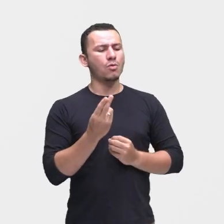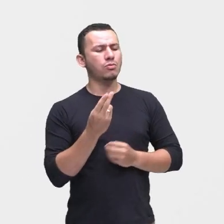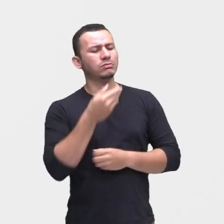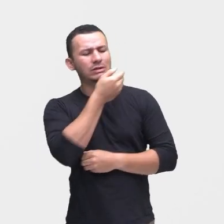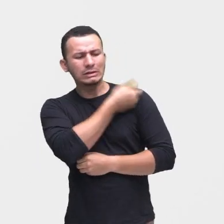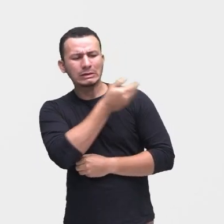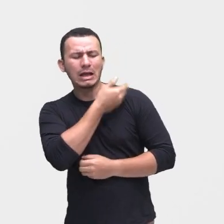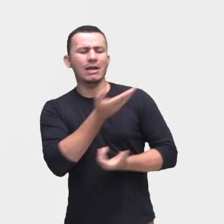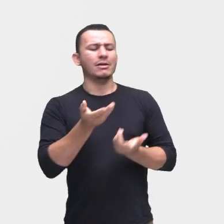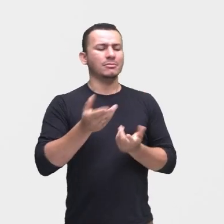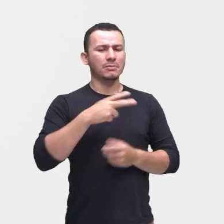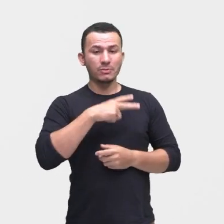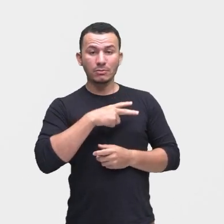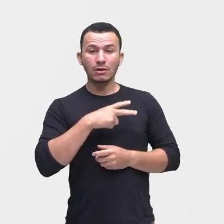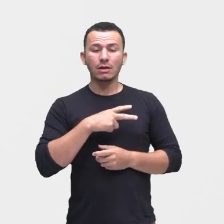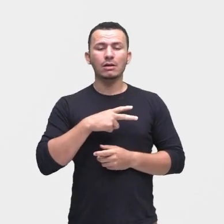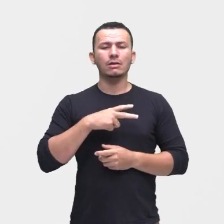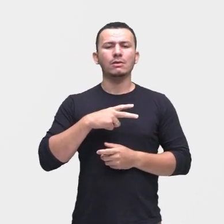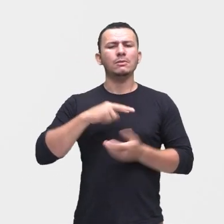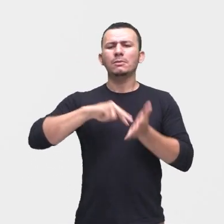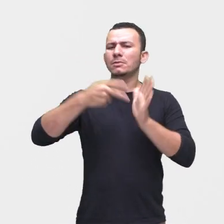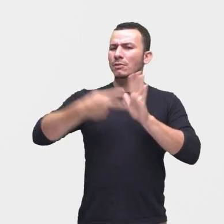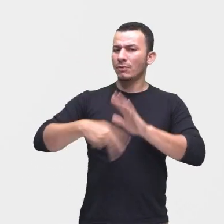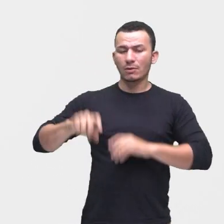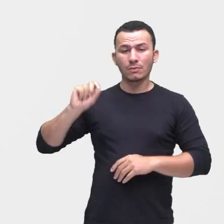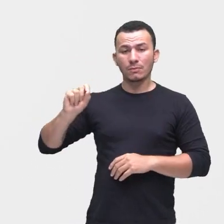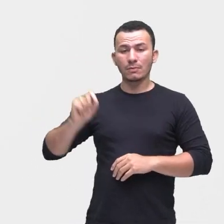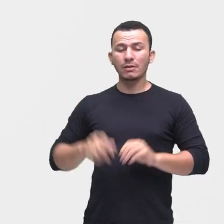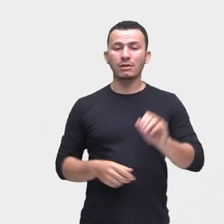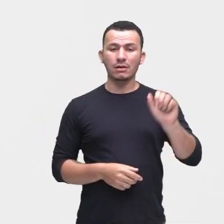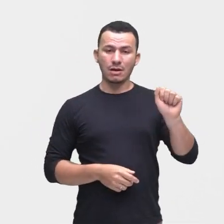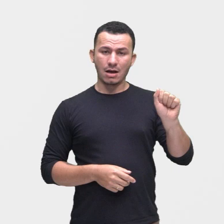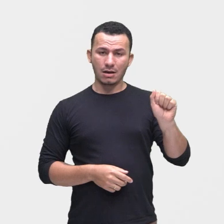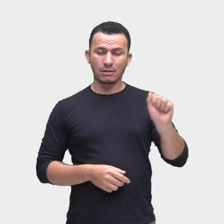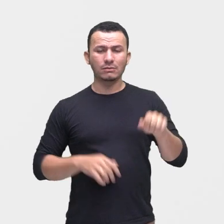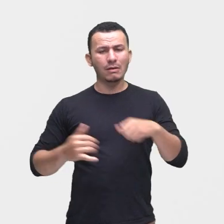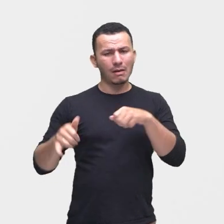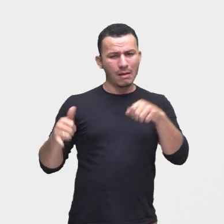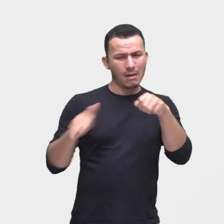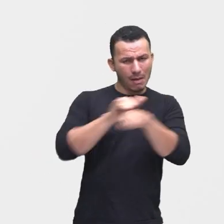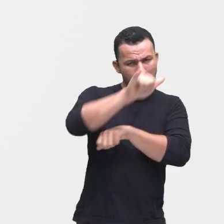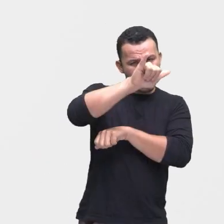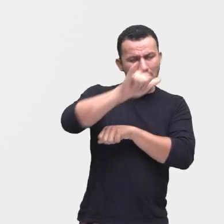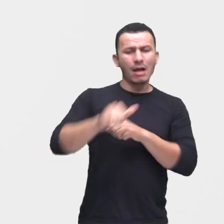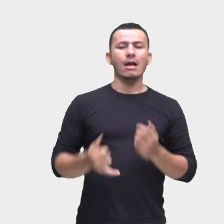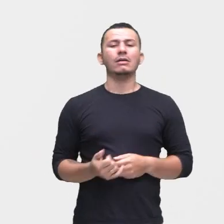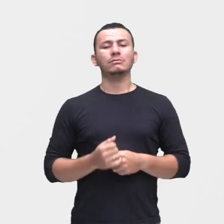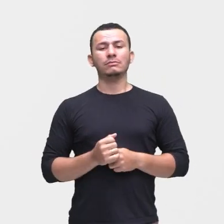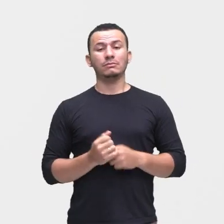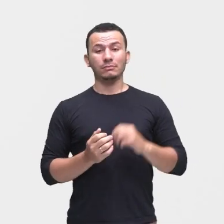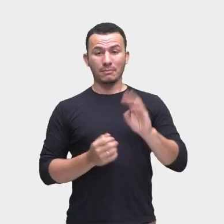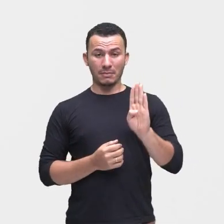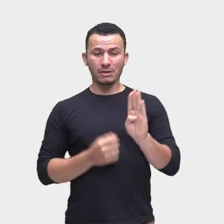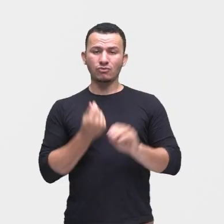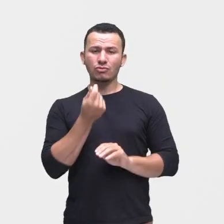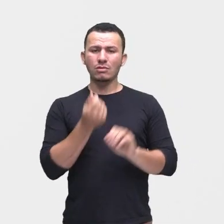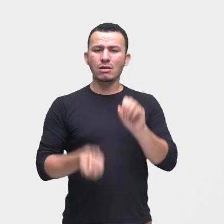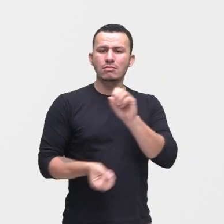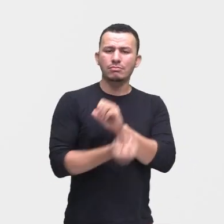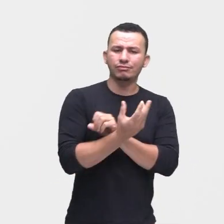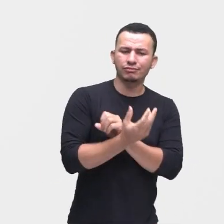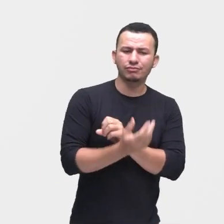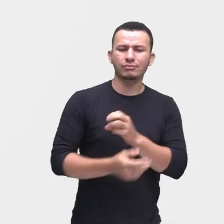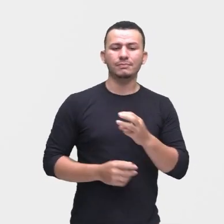ofensas pessoais, é considerado, letra A, trapaça, B, propina, C, violência ou